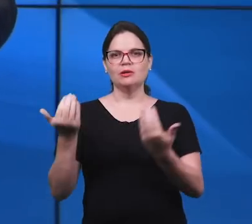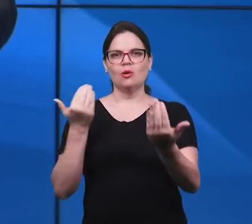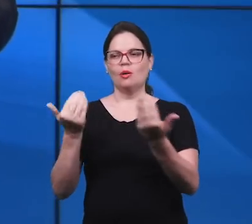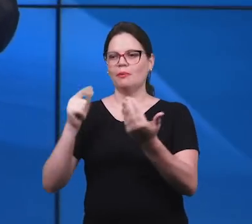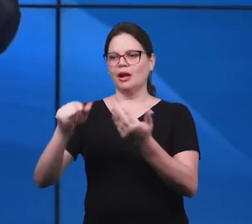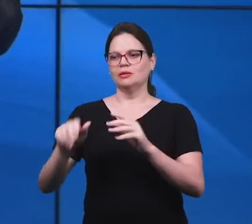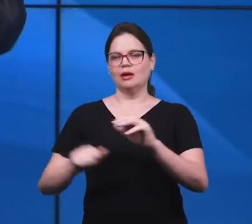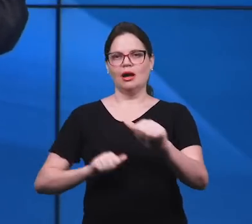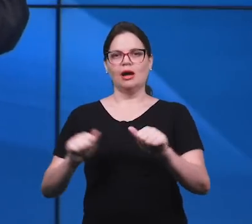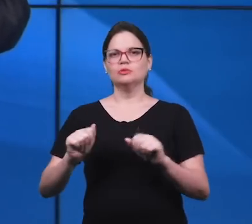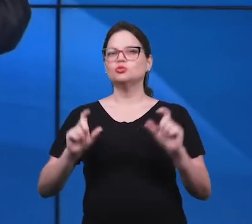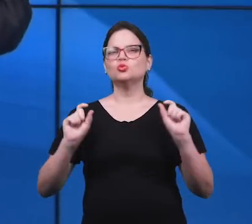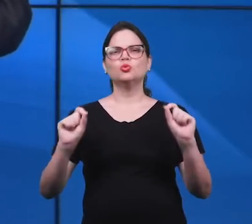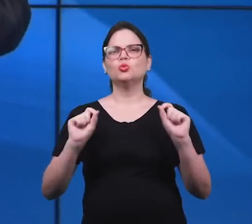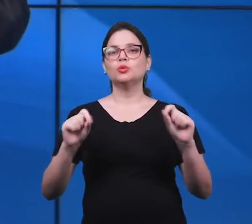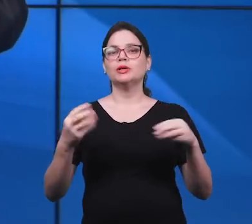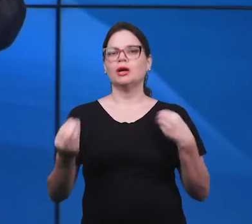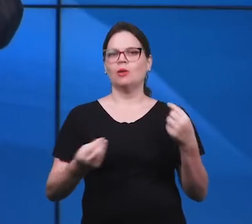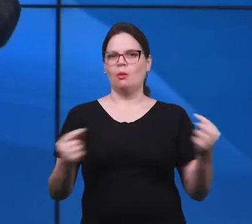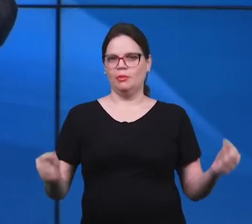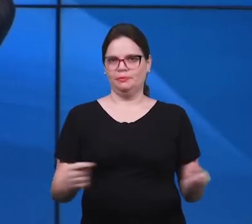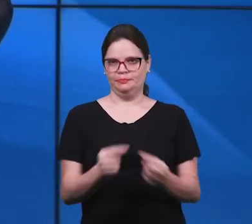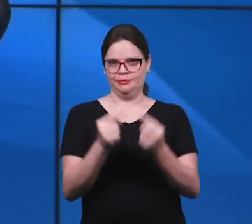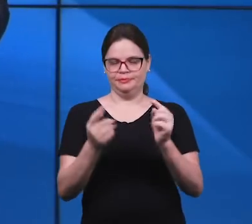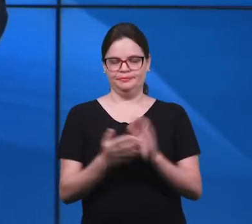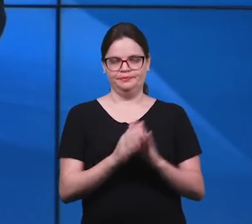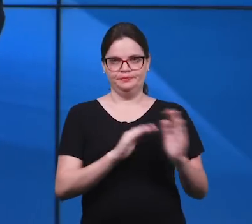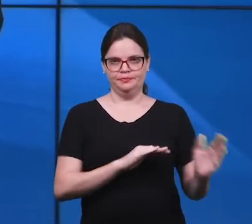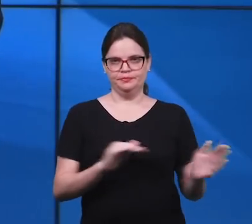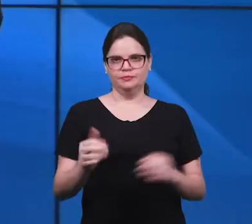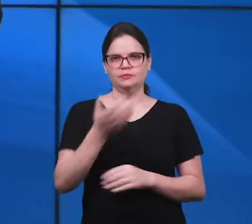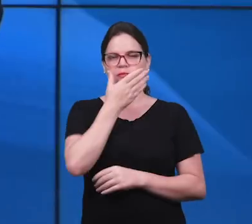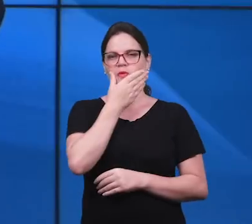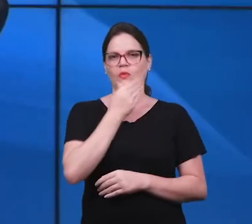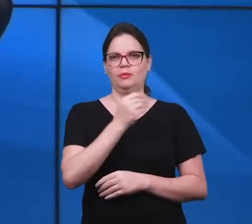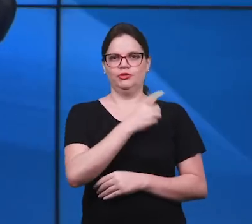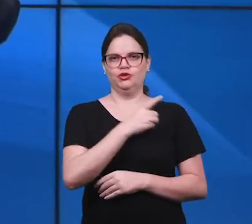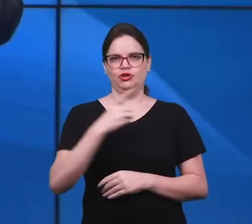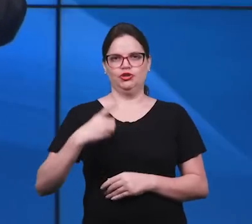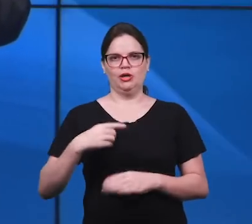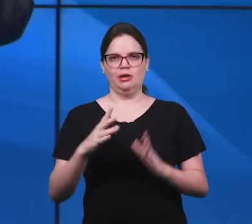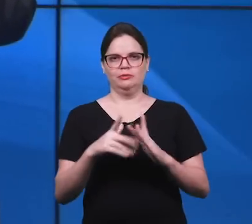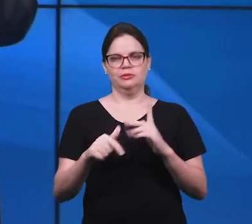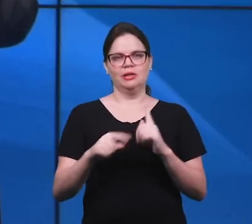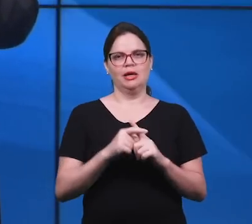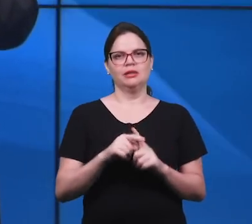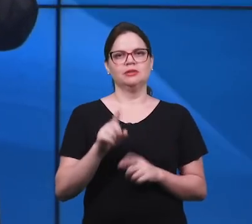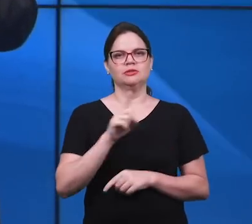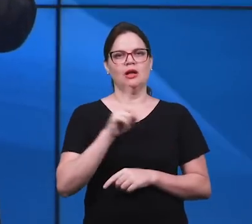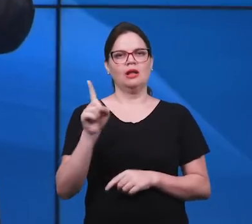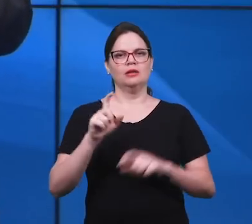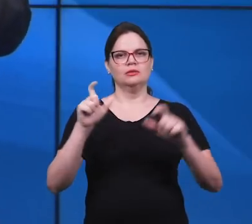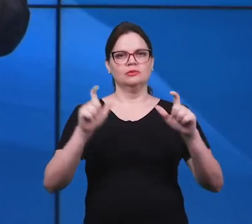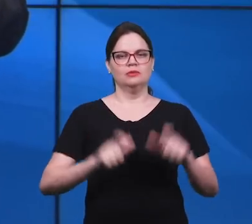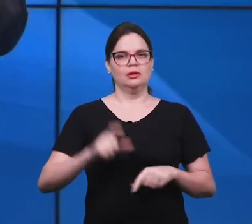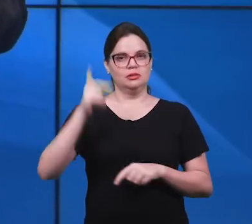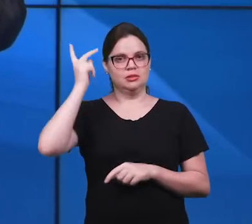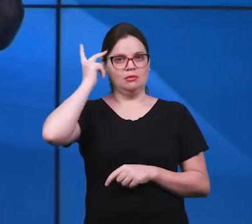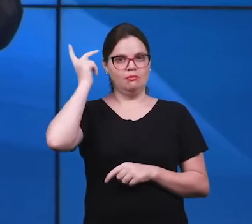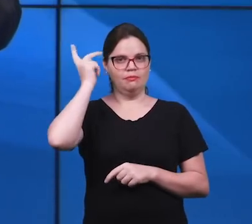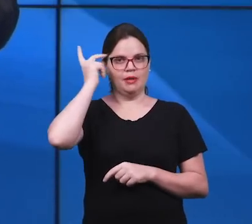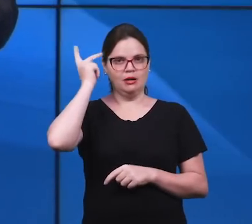será trazida pelo Cleidson. O Cleidson Braga, ele é diácono da nossa igreja lá na cidade de São